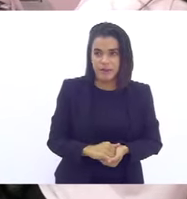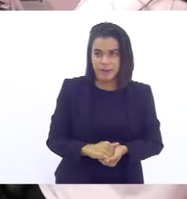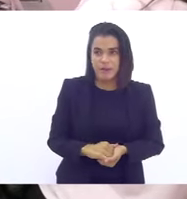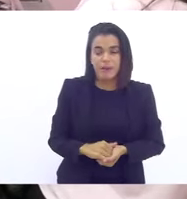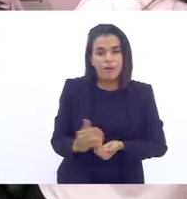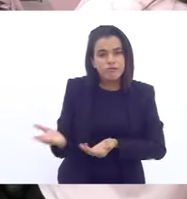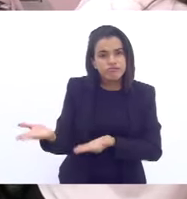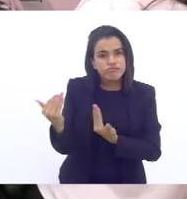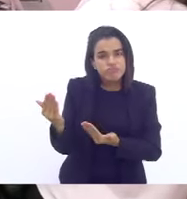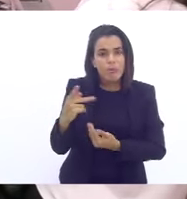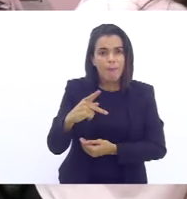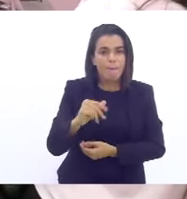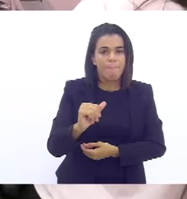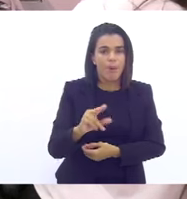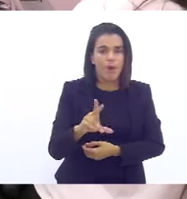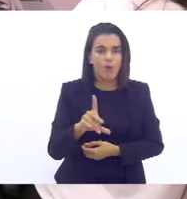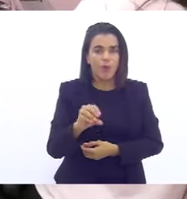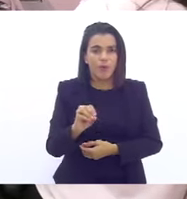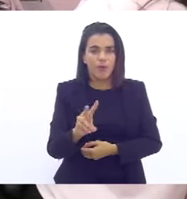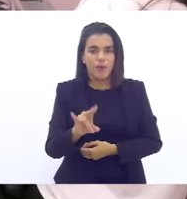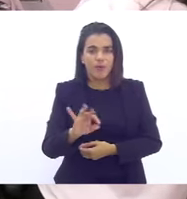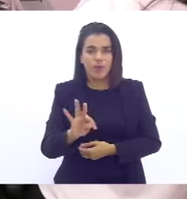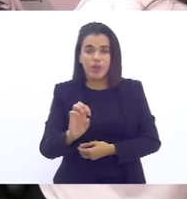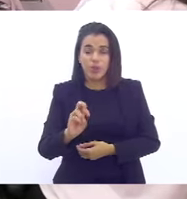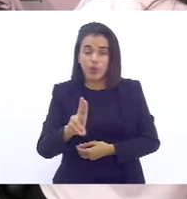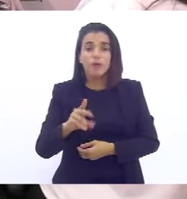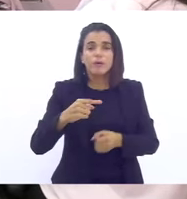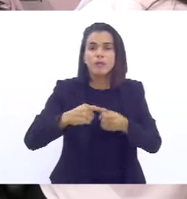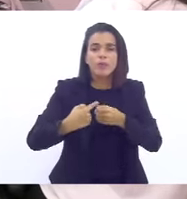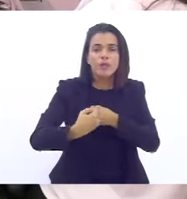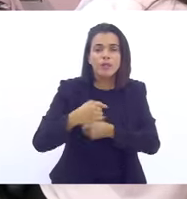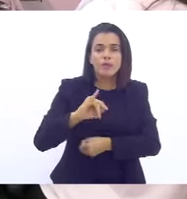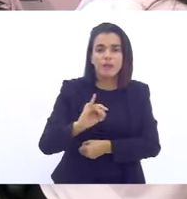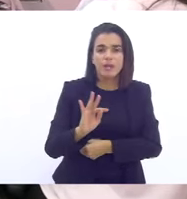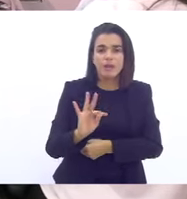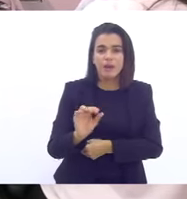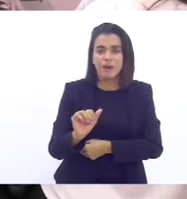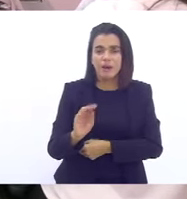É o jovem Paulo Vitor, lá do município de Itaboraí,